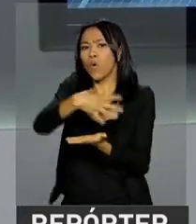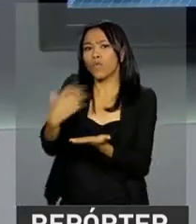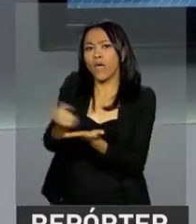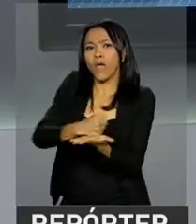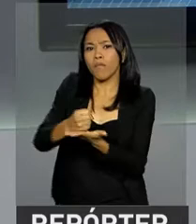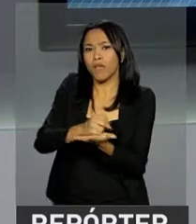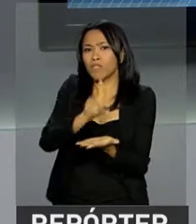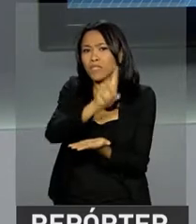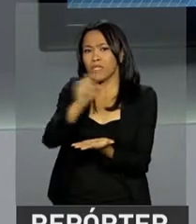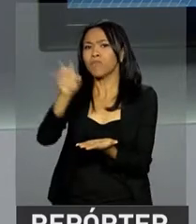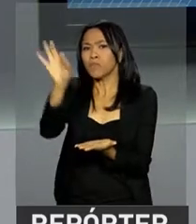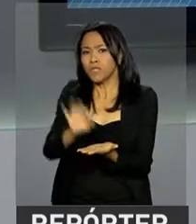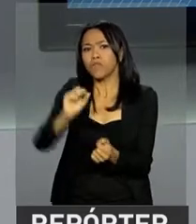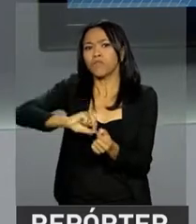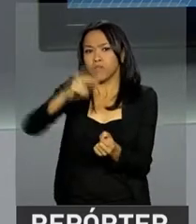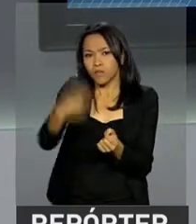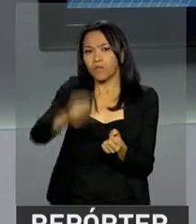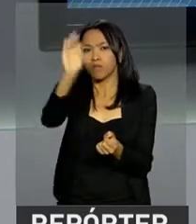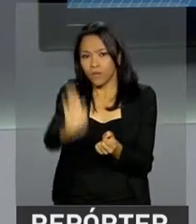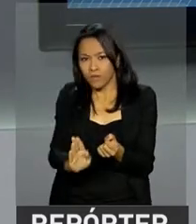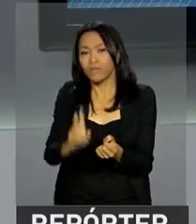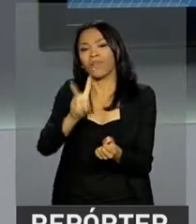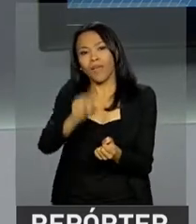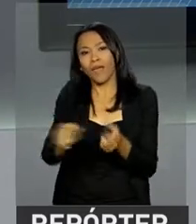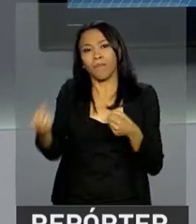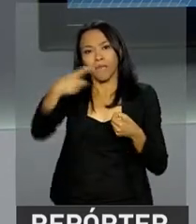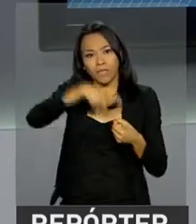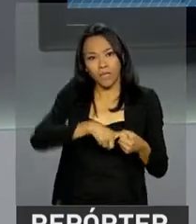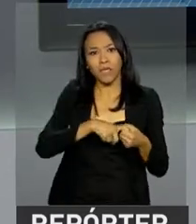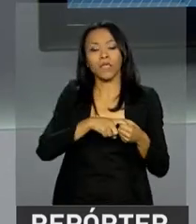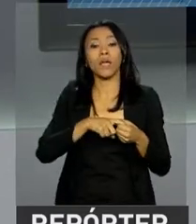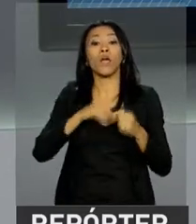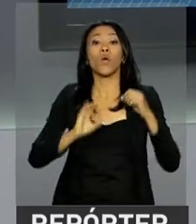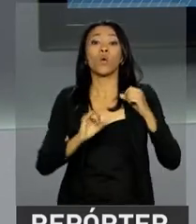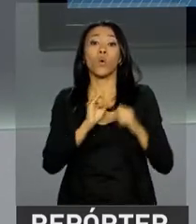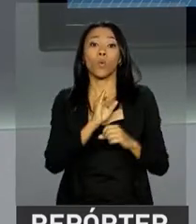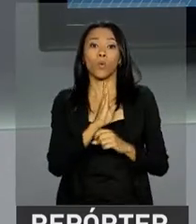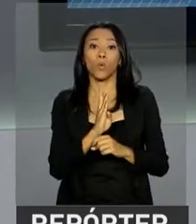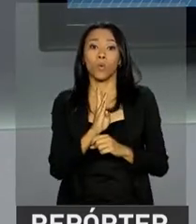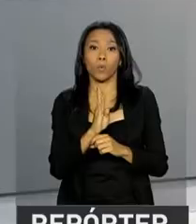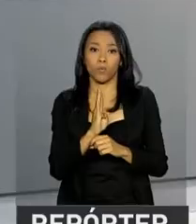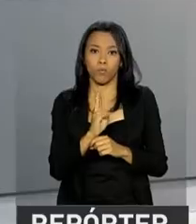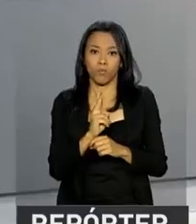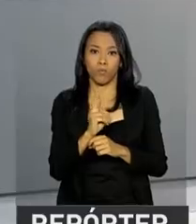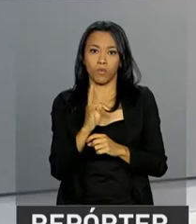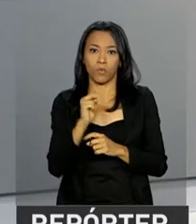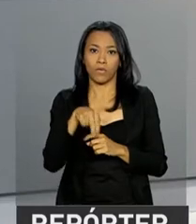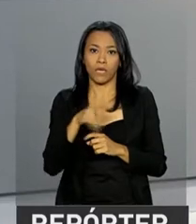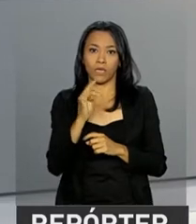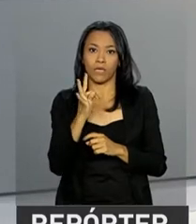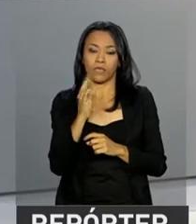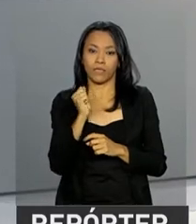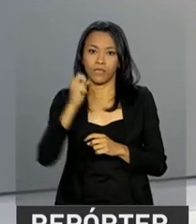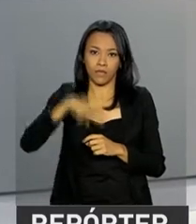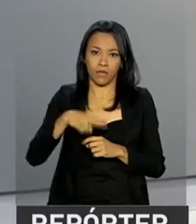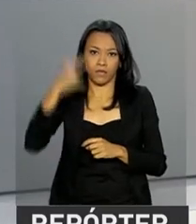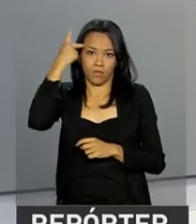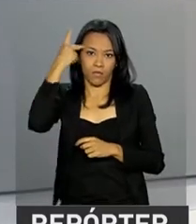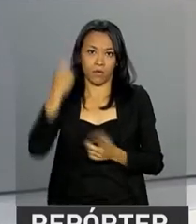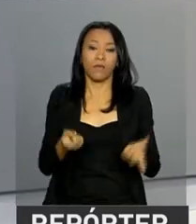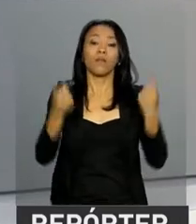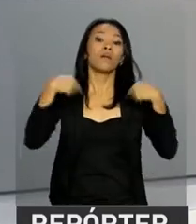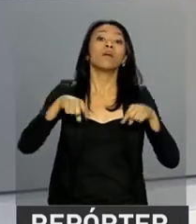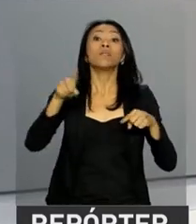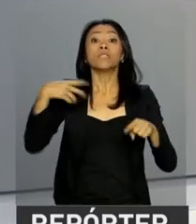100% nacional que será feito em parceria com o instituto butantan de são paulo o ministério da saúde incorporou